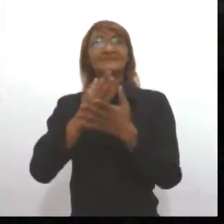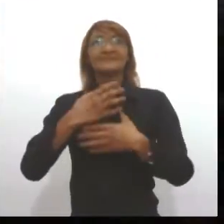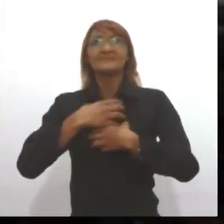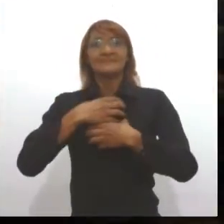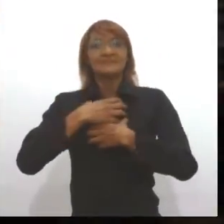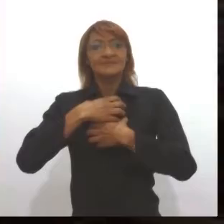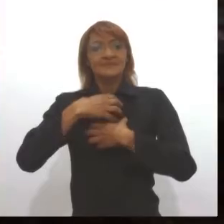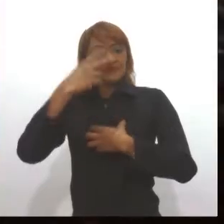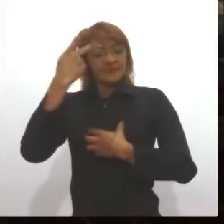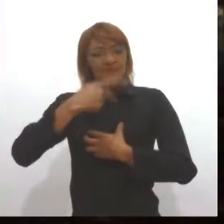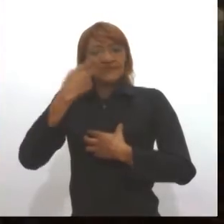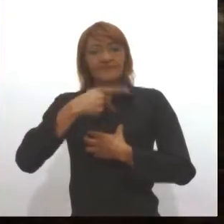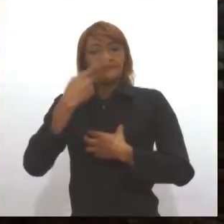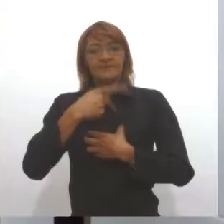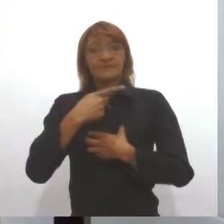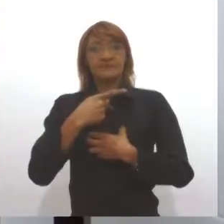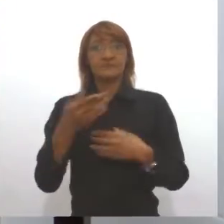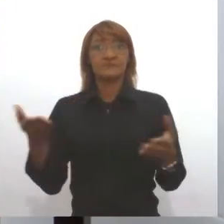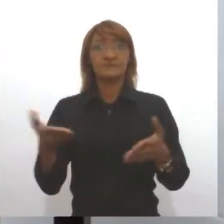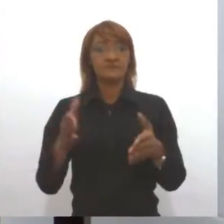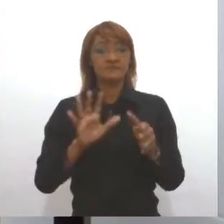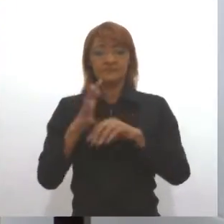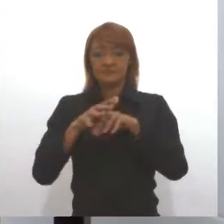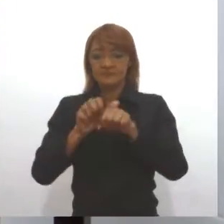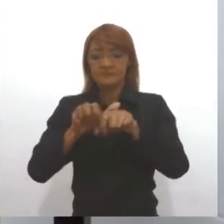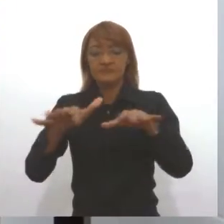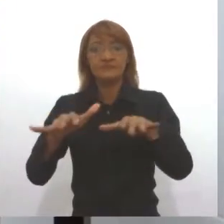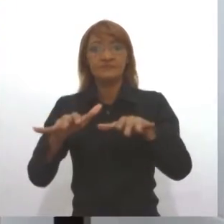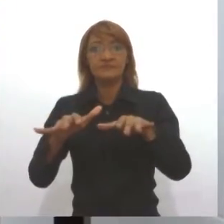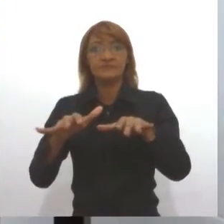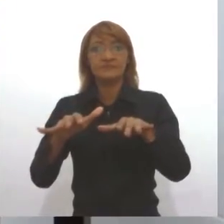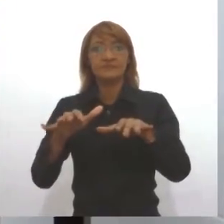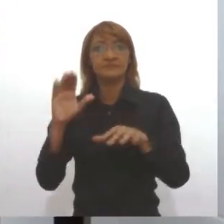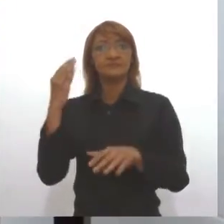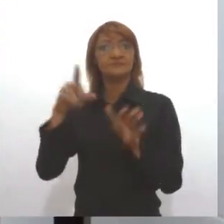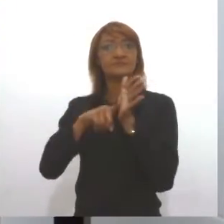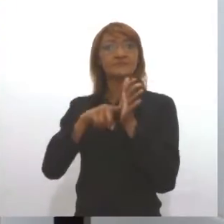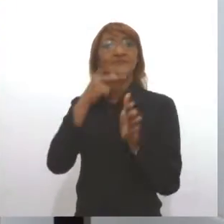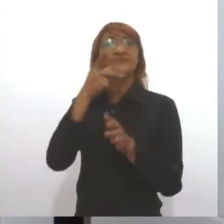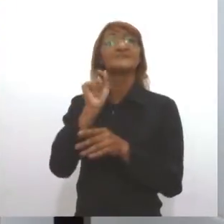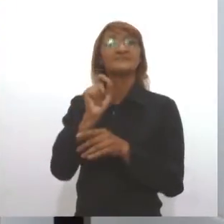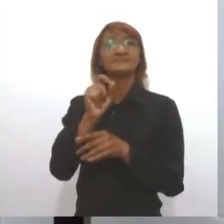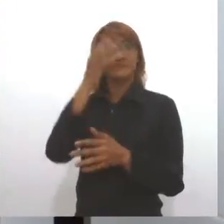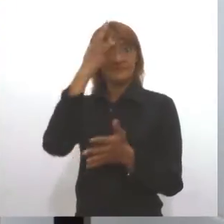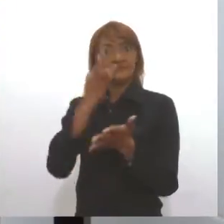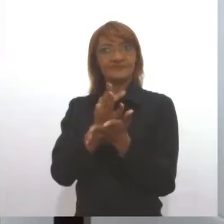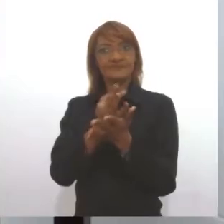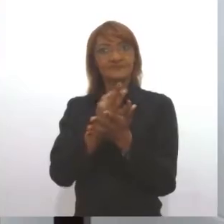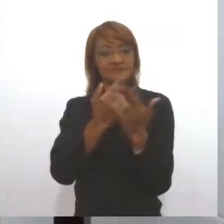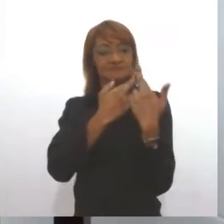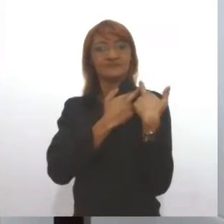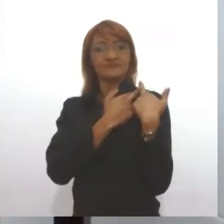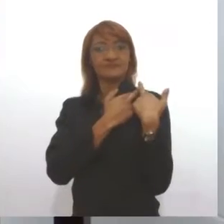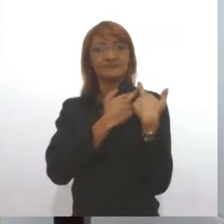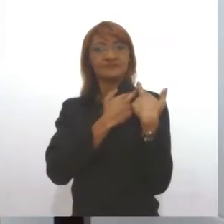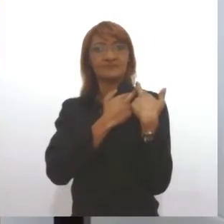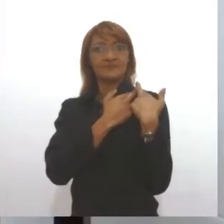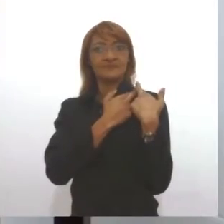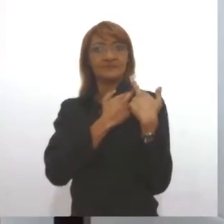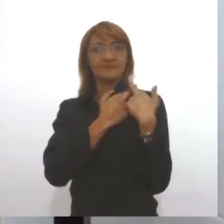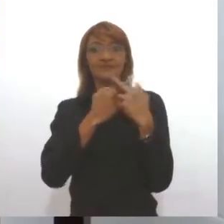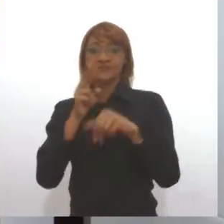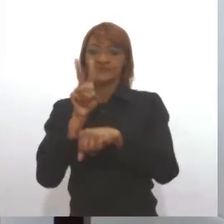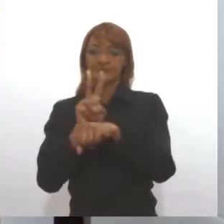pessoal. Estamos nesse tempo de pandemia. O que é que a ciência diz? Tenha fé, seja responsável. Cuide da sua vida e